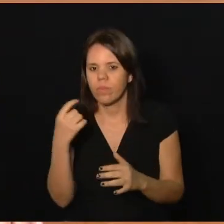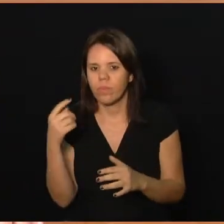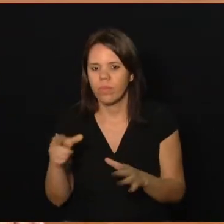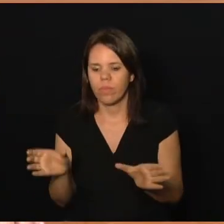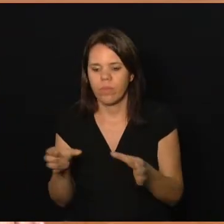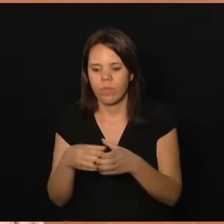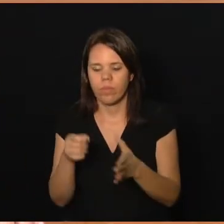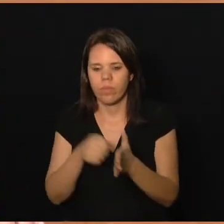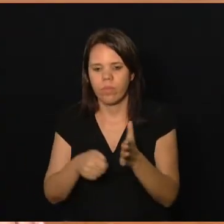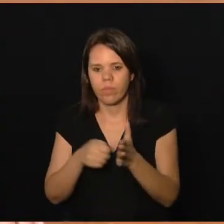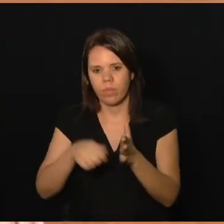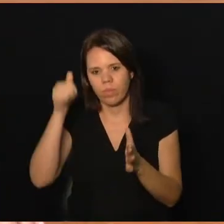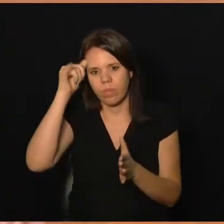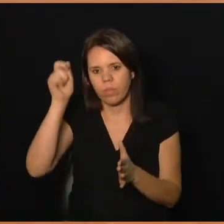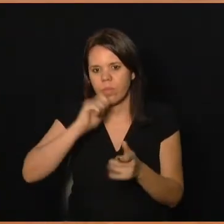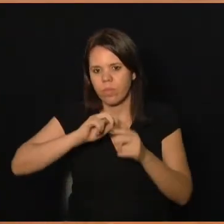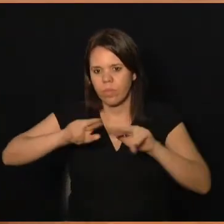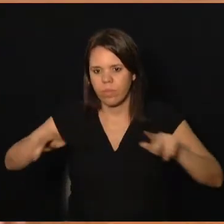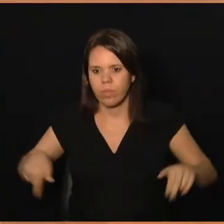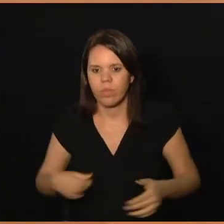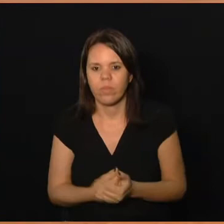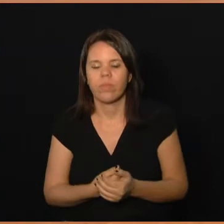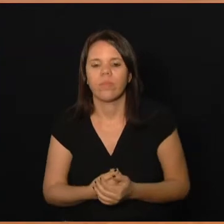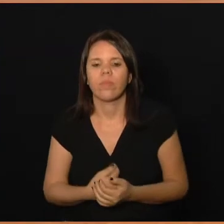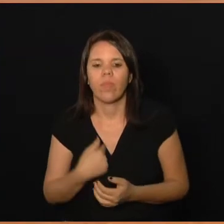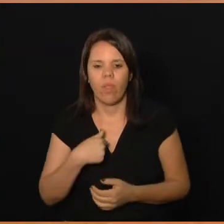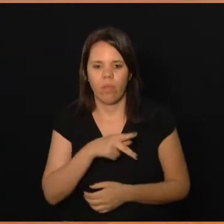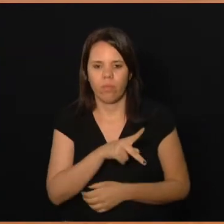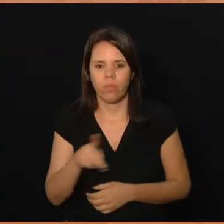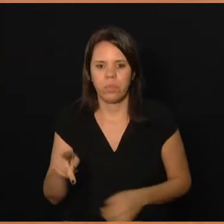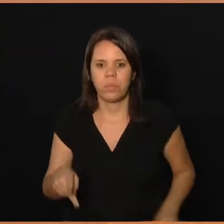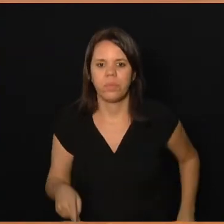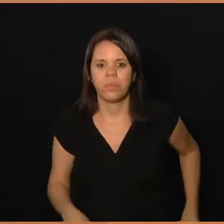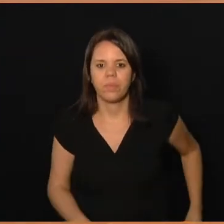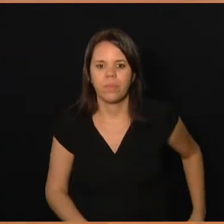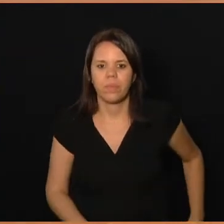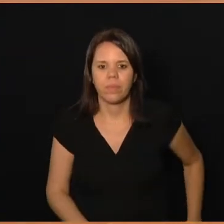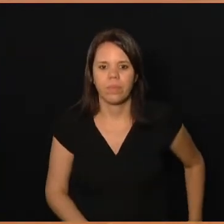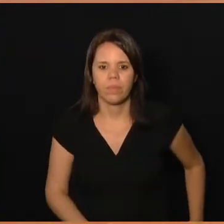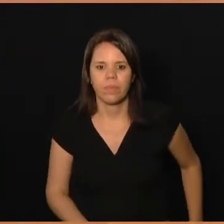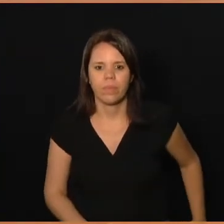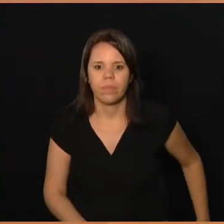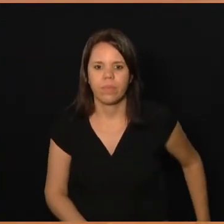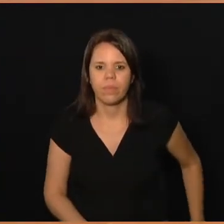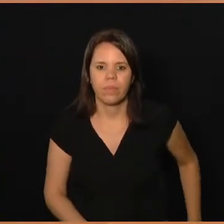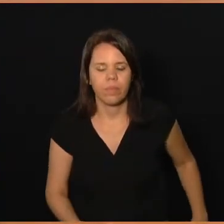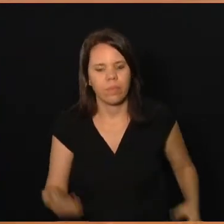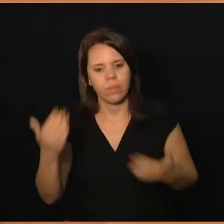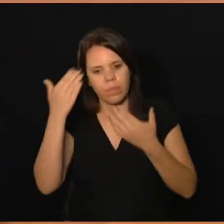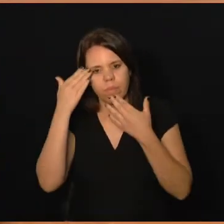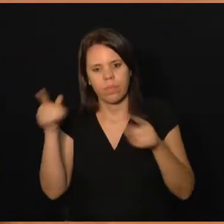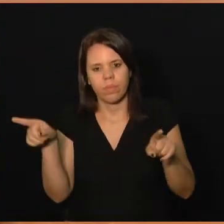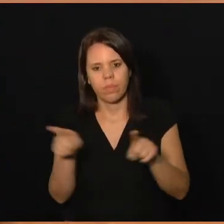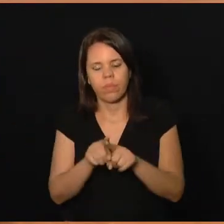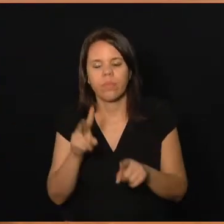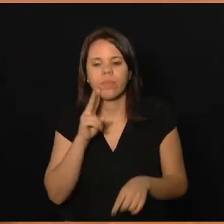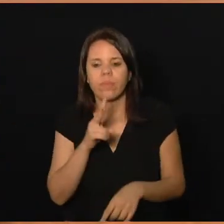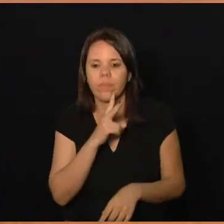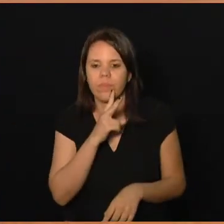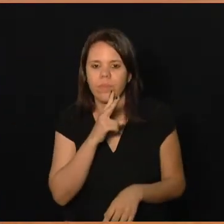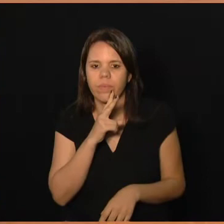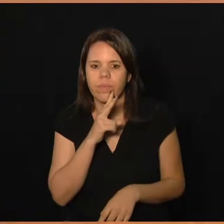de Política de Prevenção às Drogas, enquanto eu for o presidente, né? E agradeço também o Vinícius